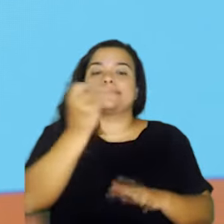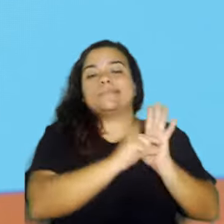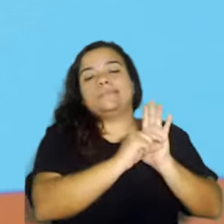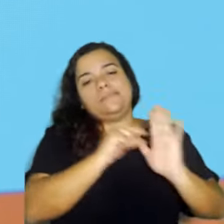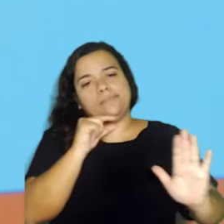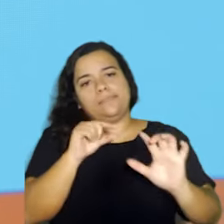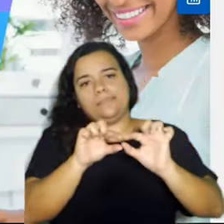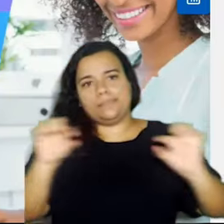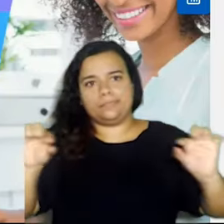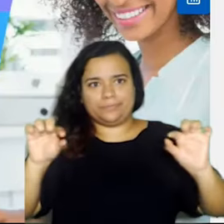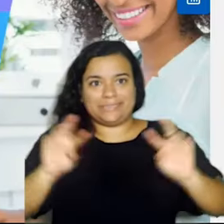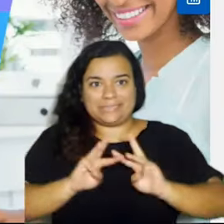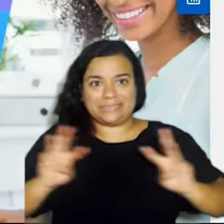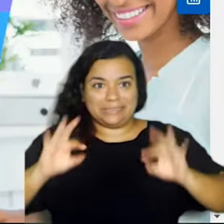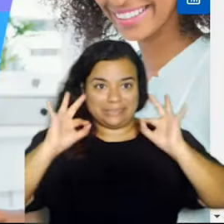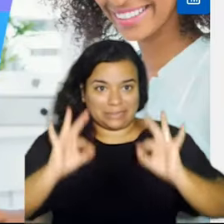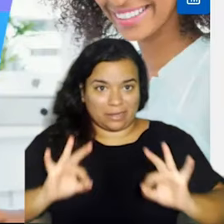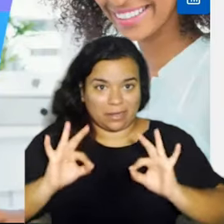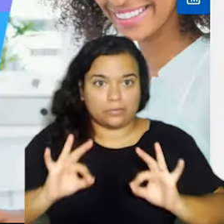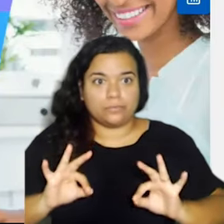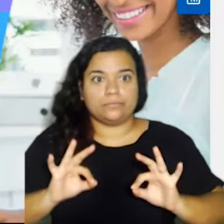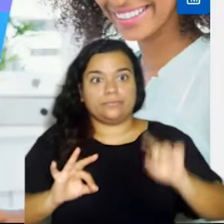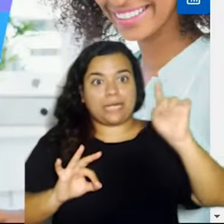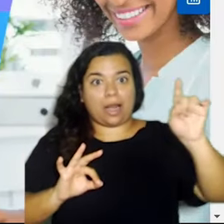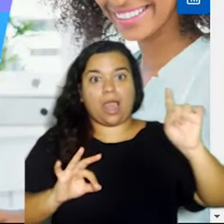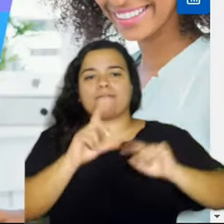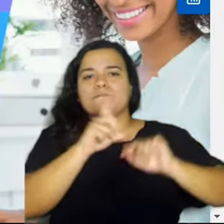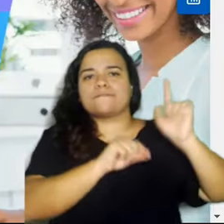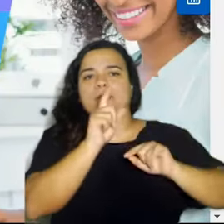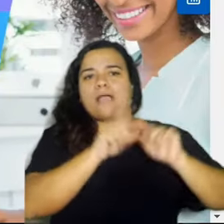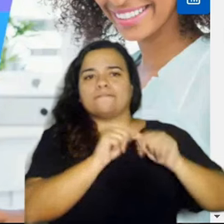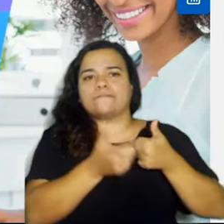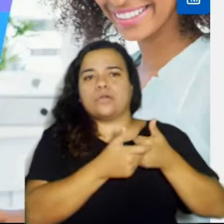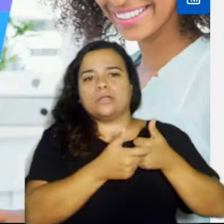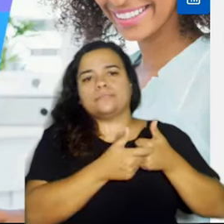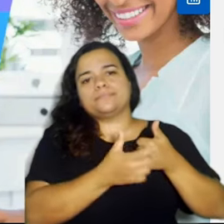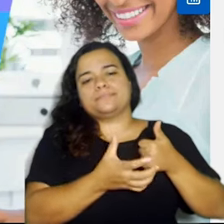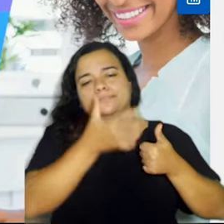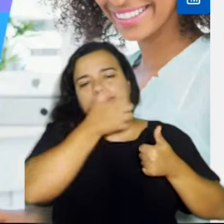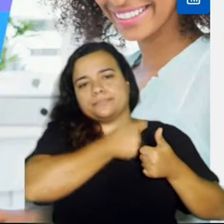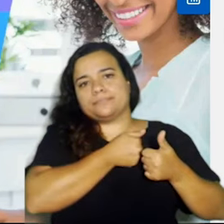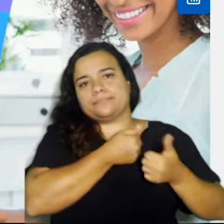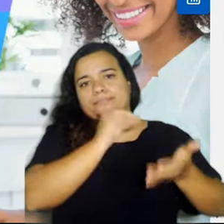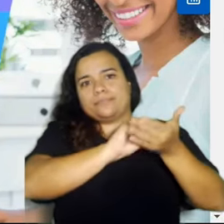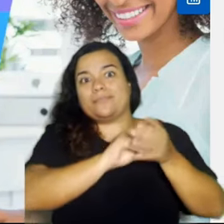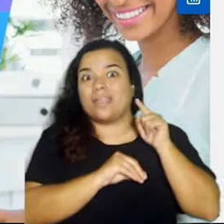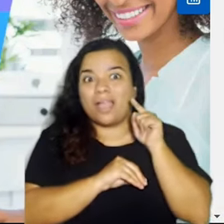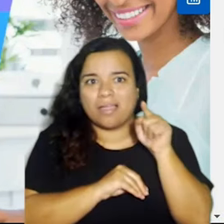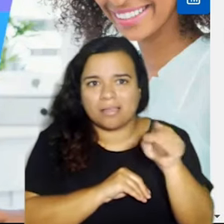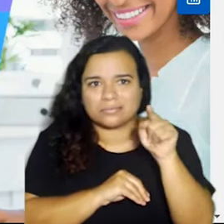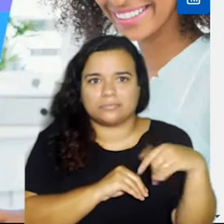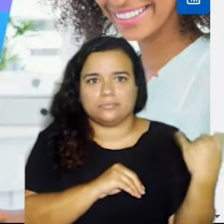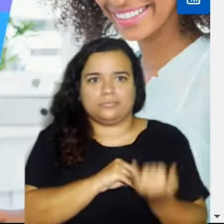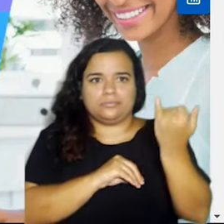endereço quando for salvar na barra de favoritos Salva esse endereço aqui já aberto por quê Porque com ele